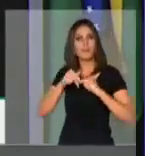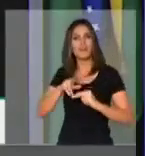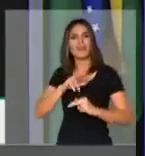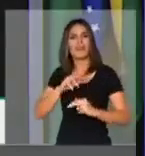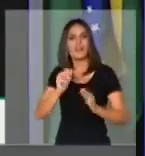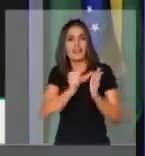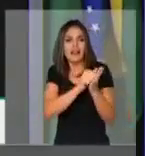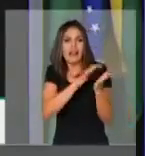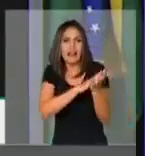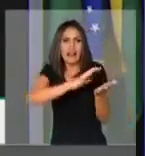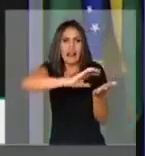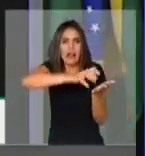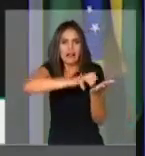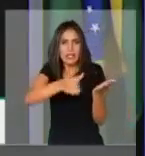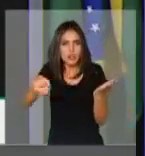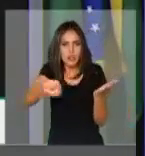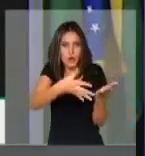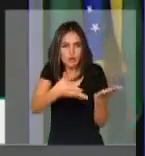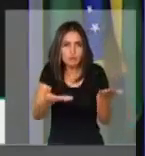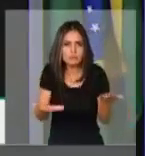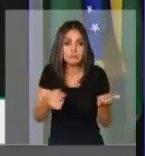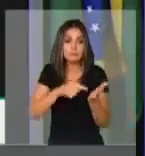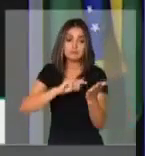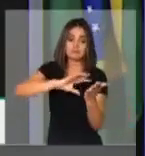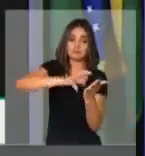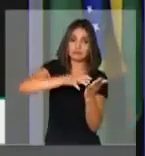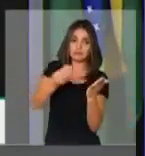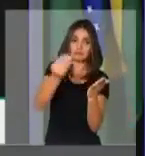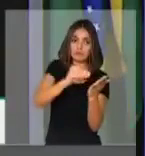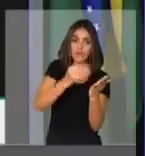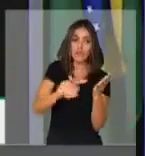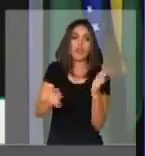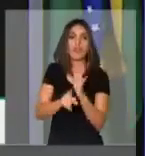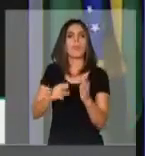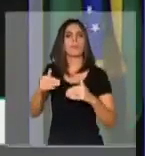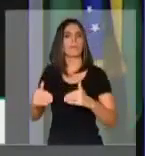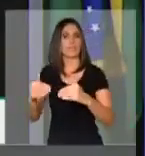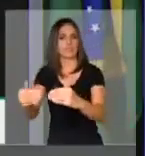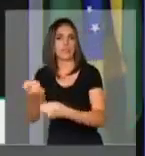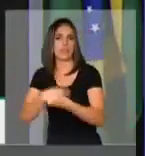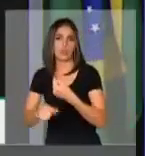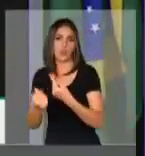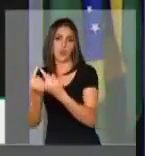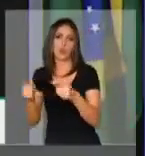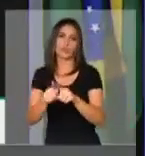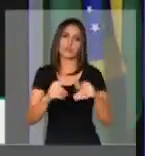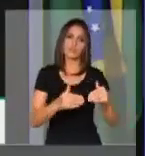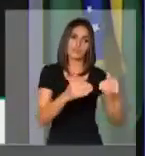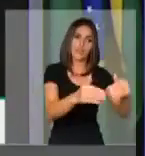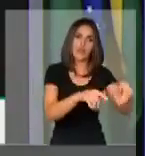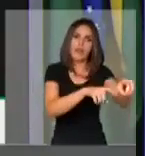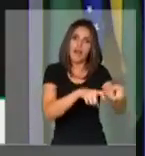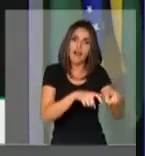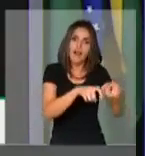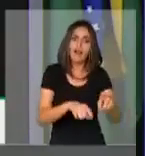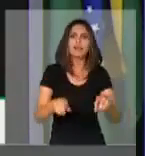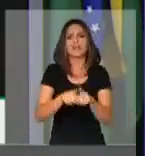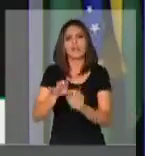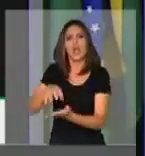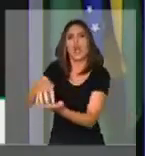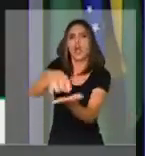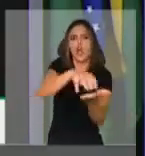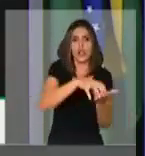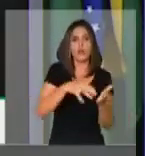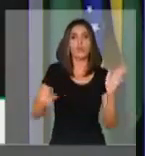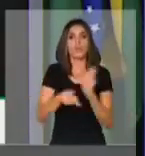dificuldades desse novo cadastro? Esse cadastro será construído pelo Ministério da Economia, juntamente com o Ministério da Agricultura e com demais órgãos